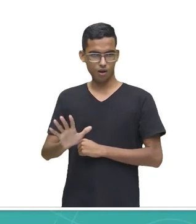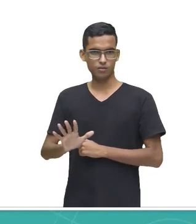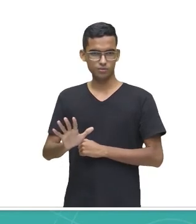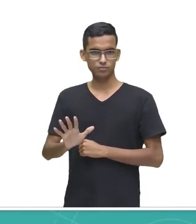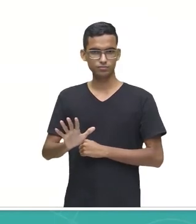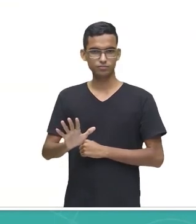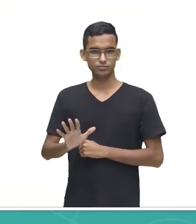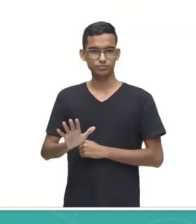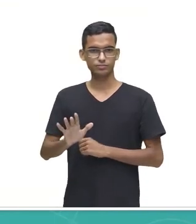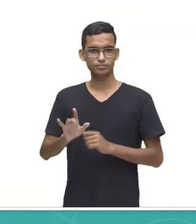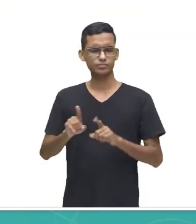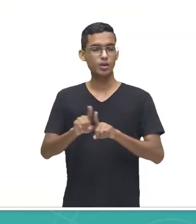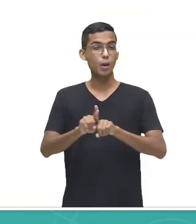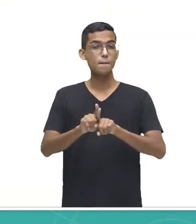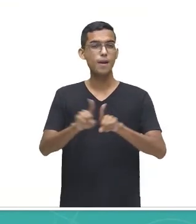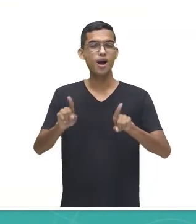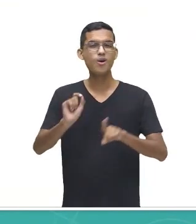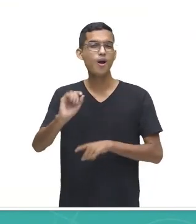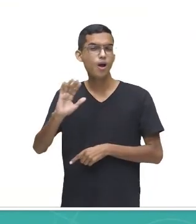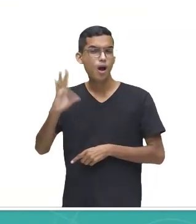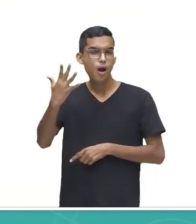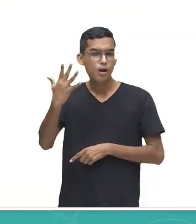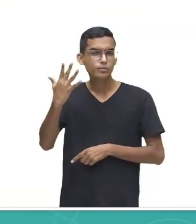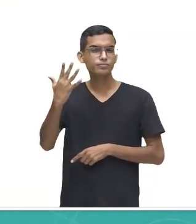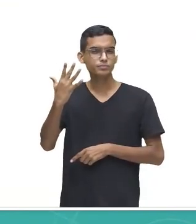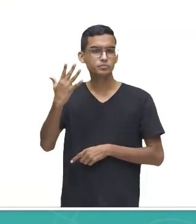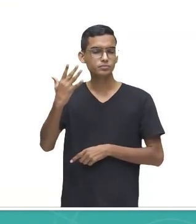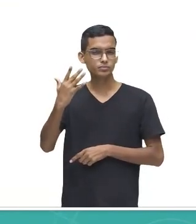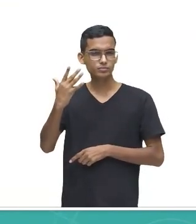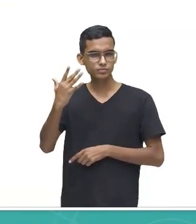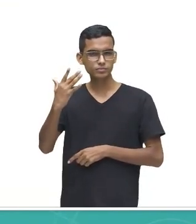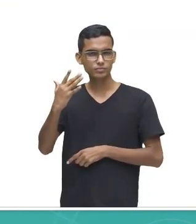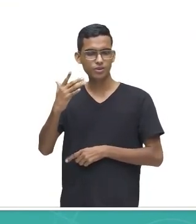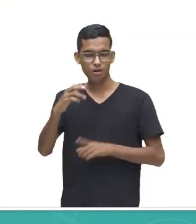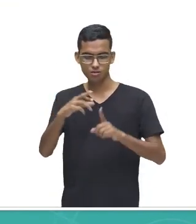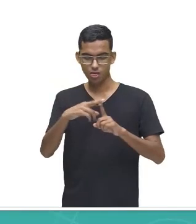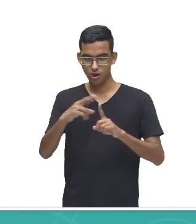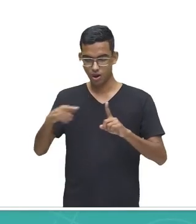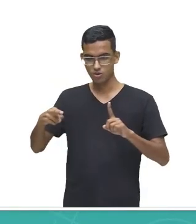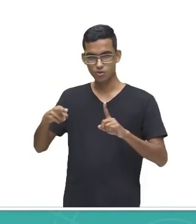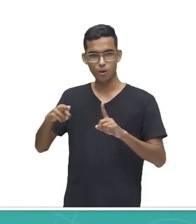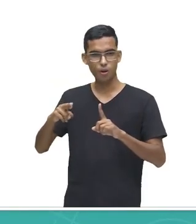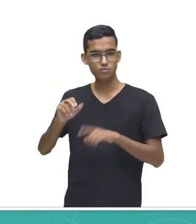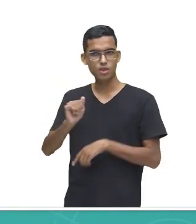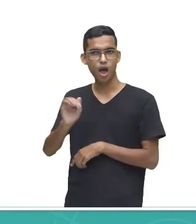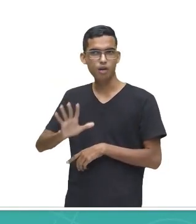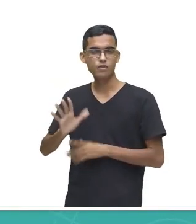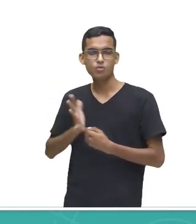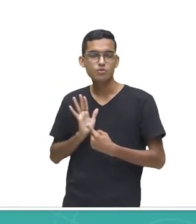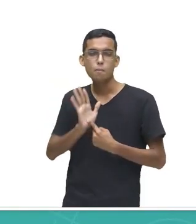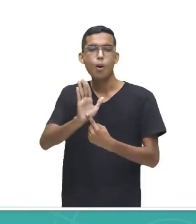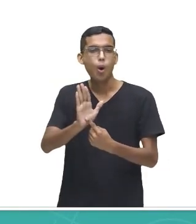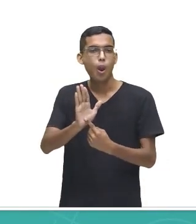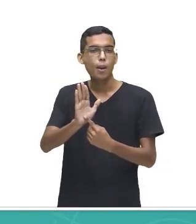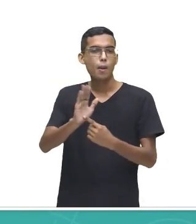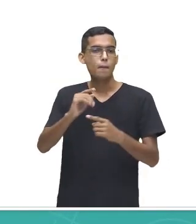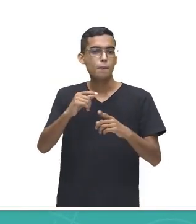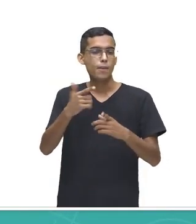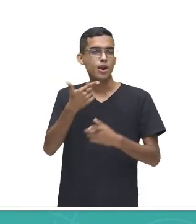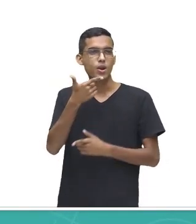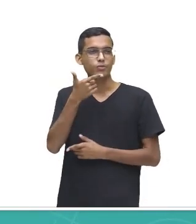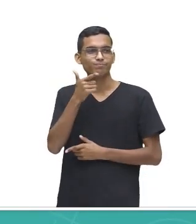afrodescendente. Mas o que acontece aí? Essas religiões não se mostram para não sofrer preconceito, para